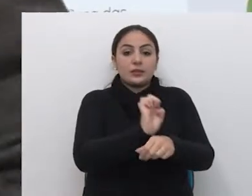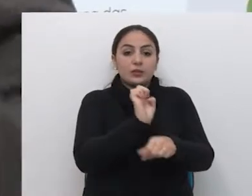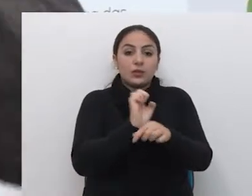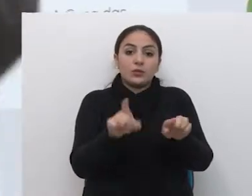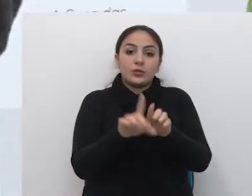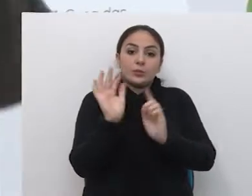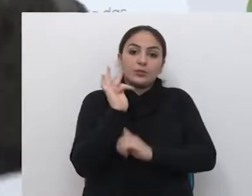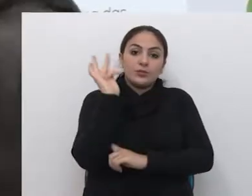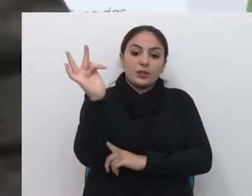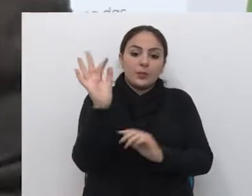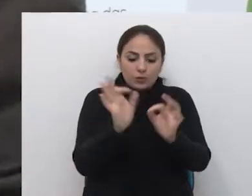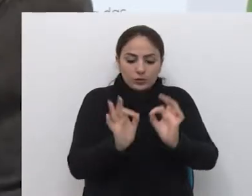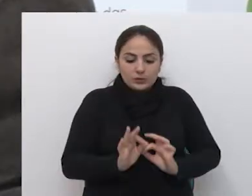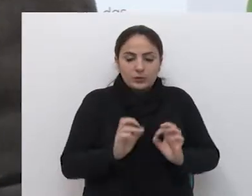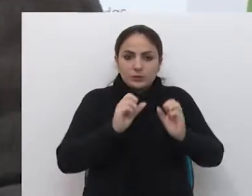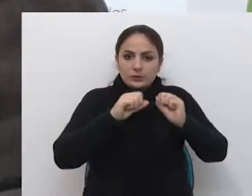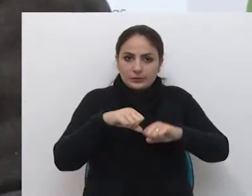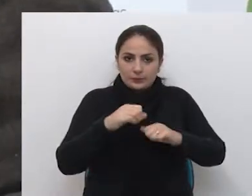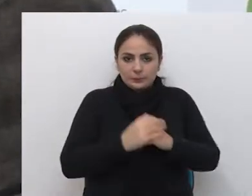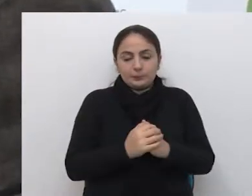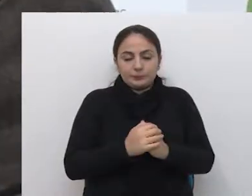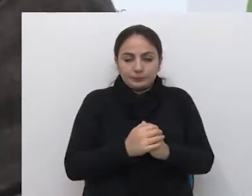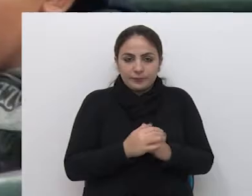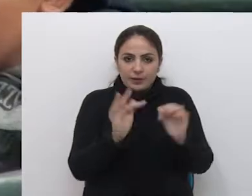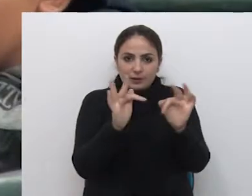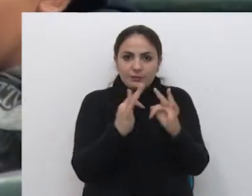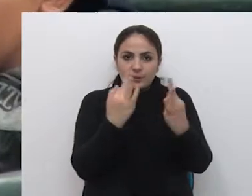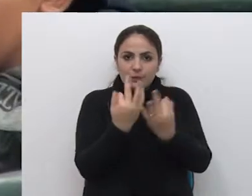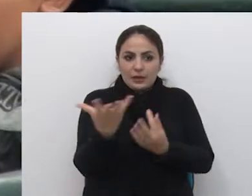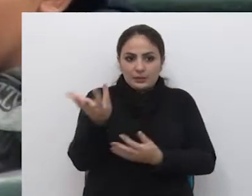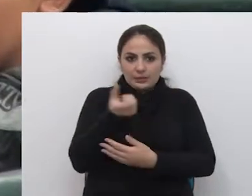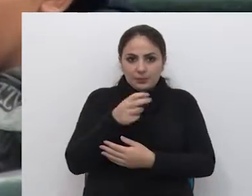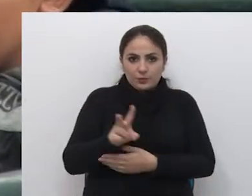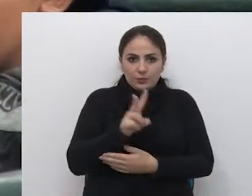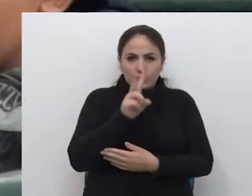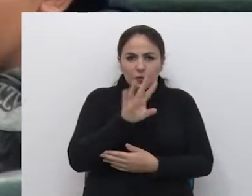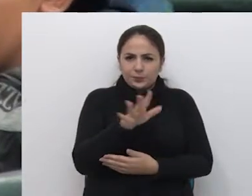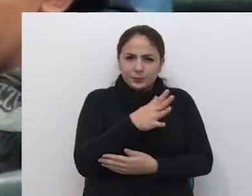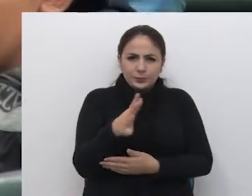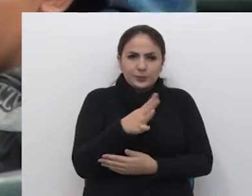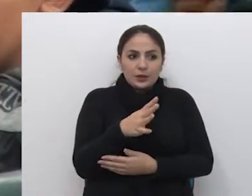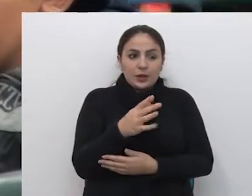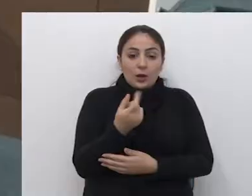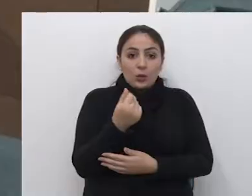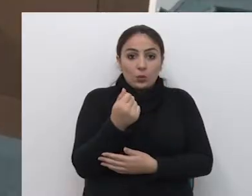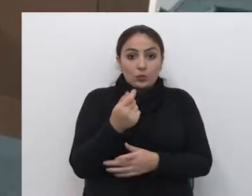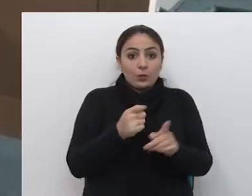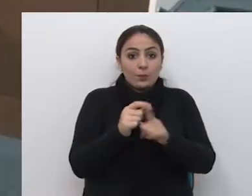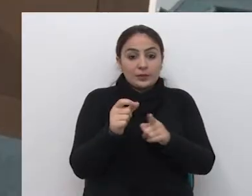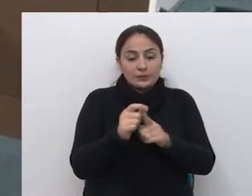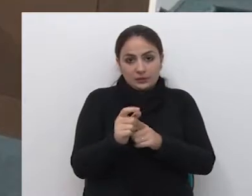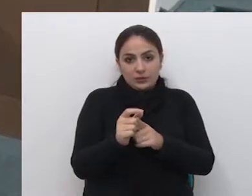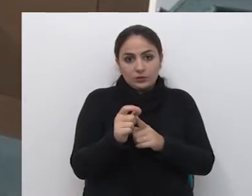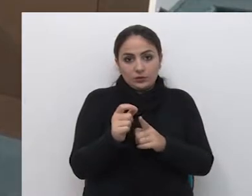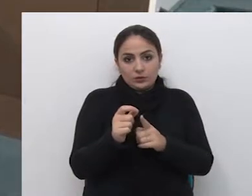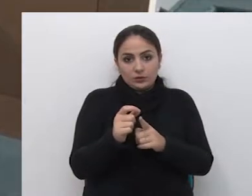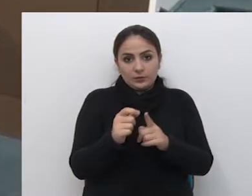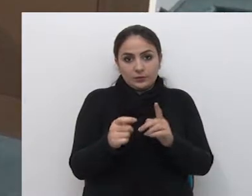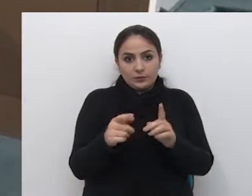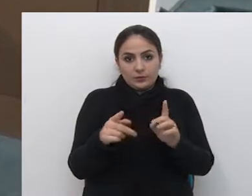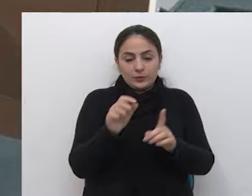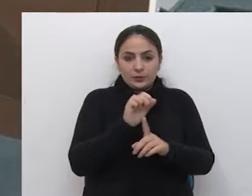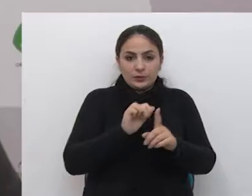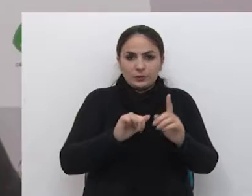legislação estadual e federal para organizar o sistema. A família recebe um valor equivalente ao custo mensal de um